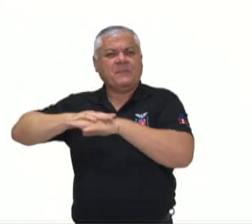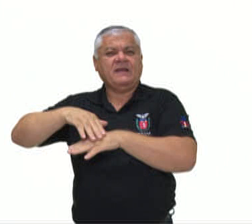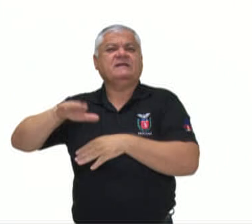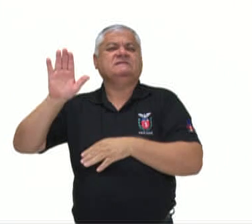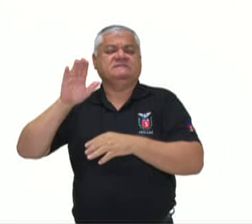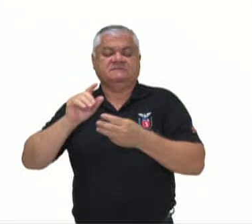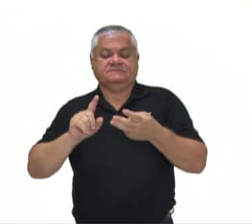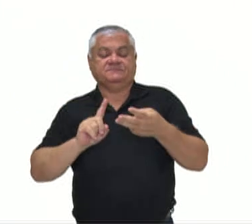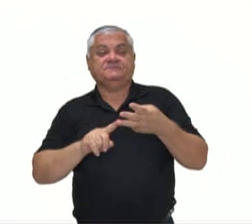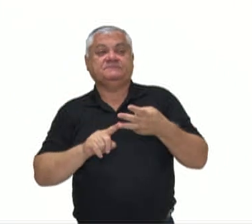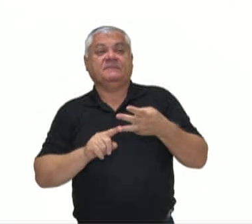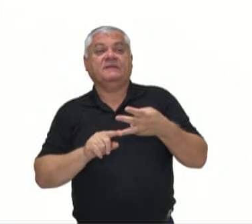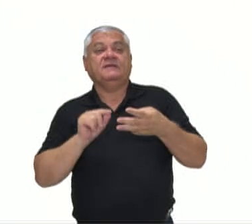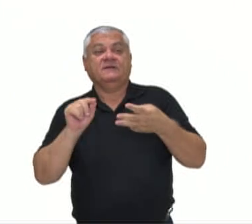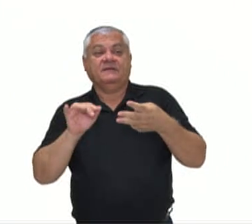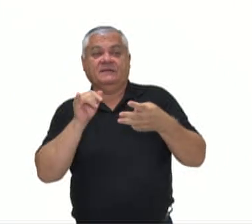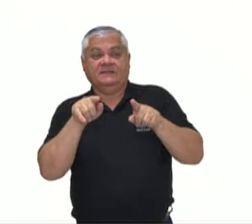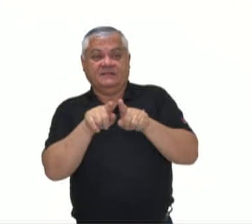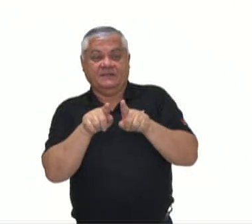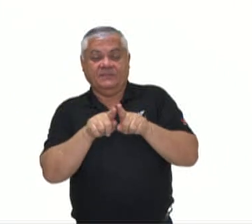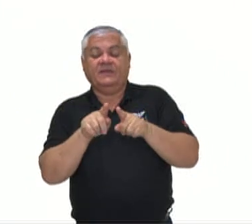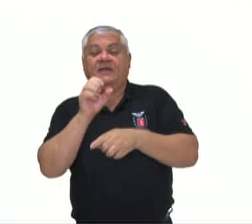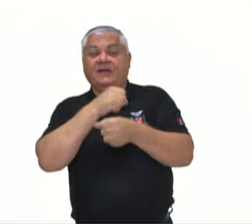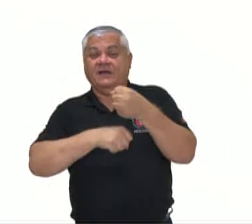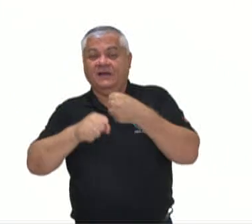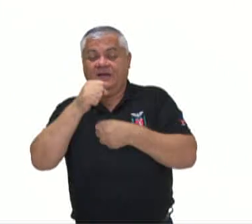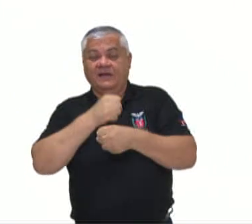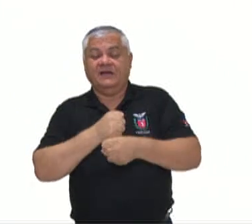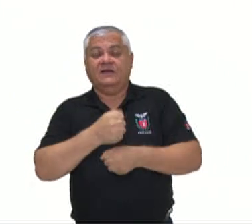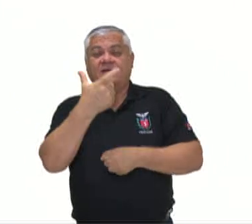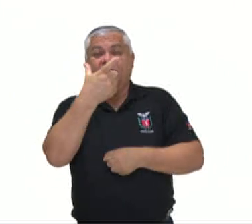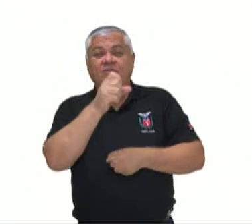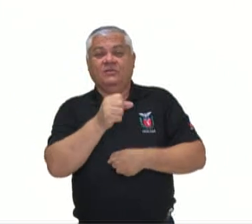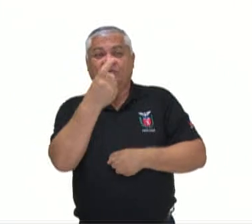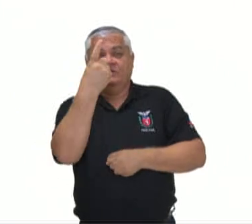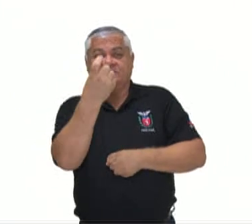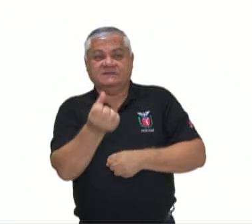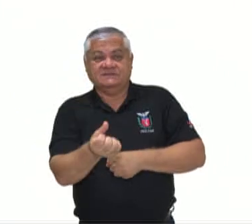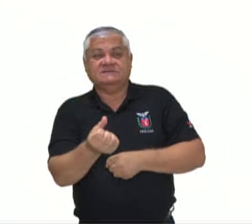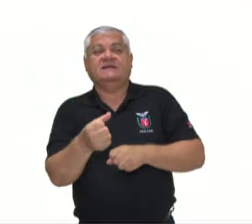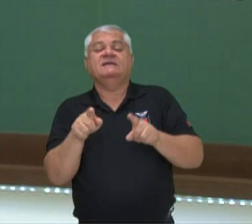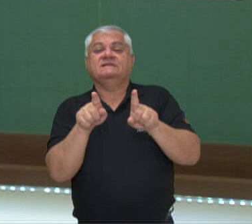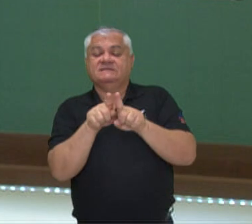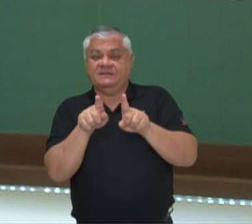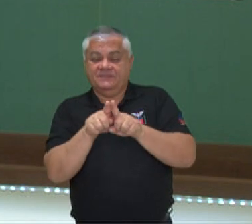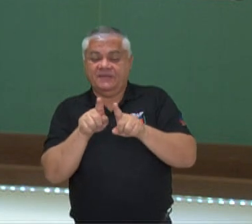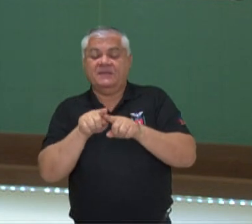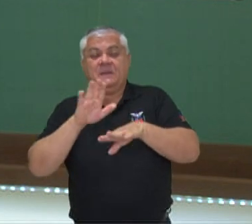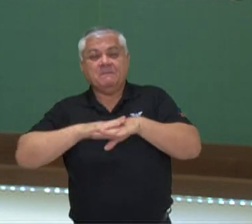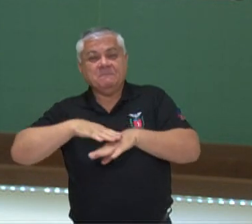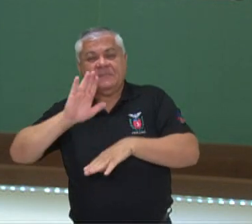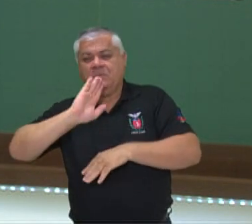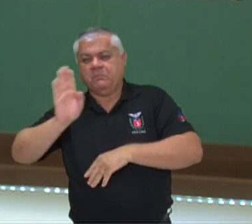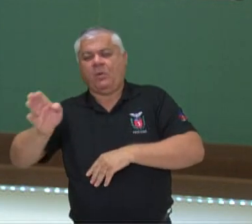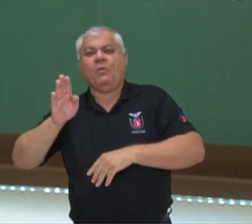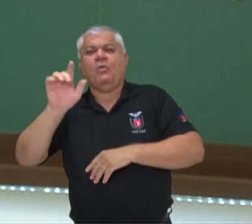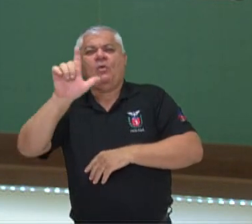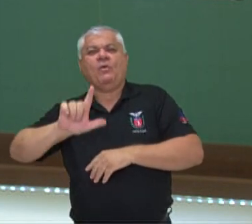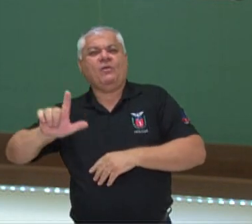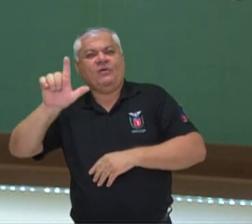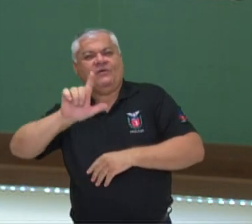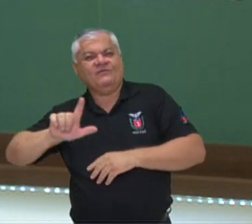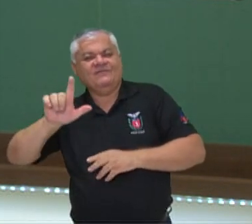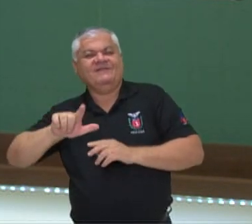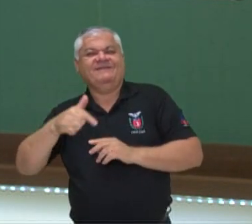Olympic Games Rio 2016 broadcast content viewed online was over double London 2012. Aqui está falando que os Jogos do Rio